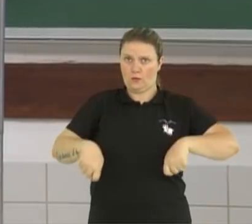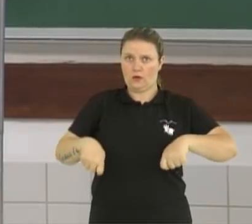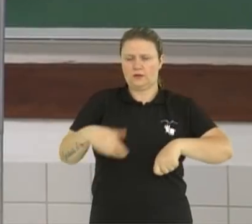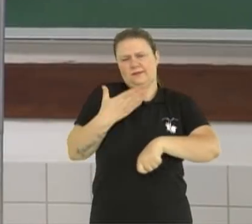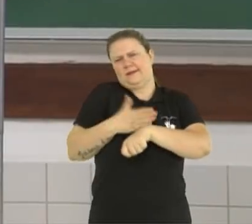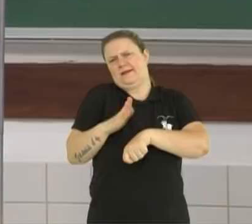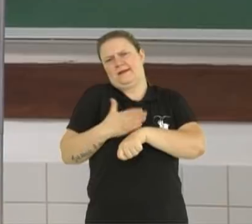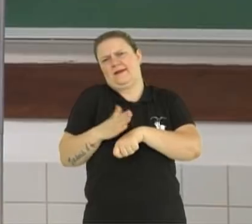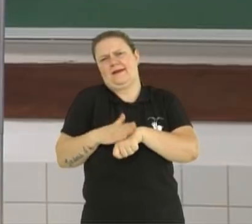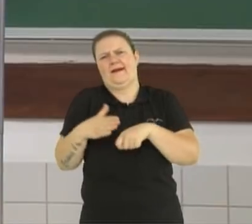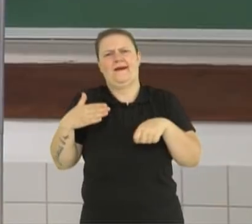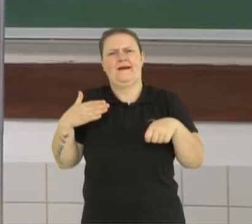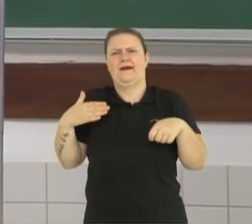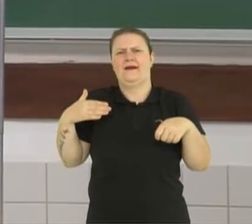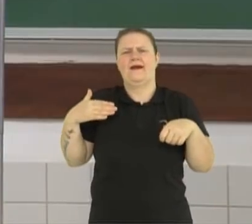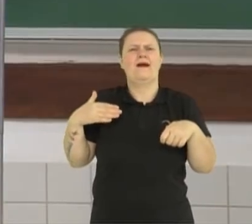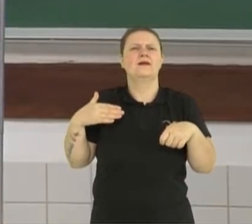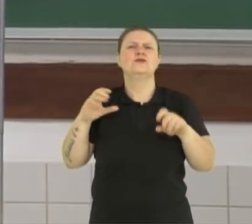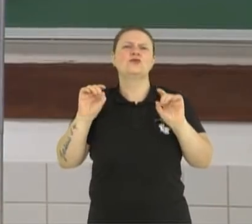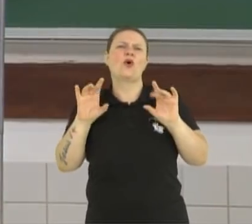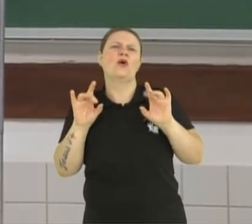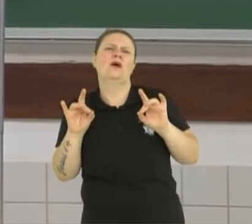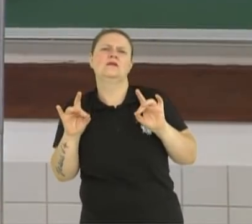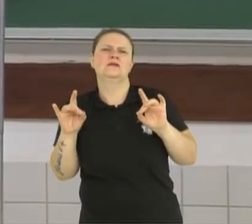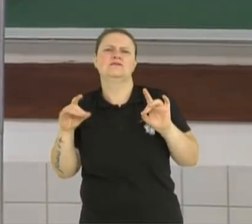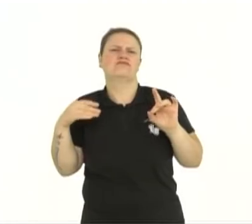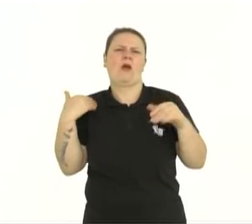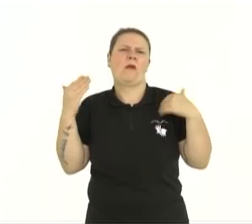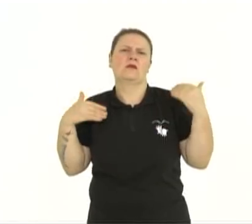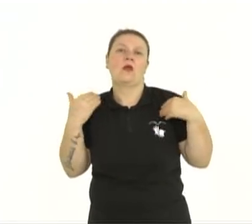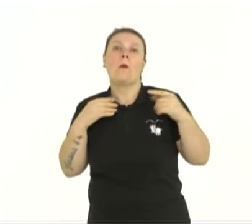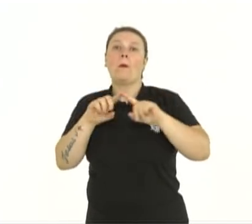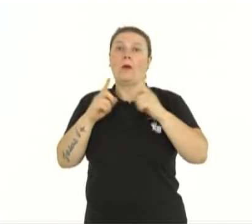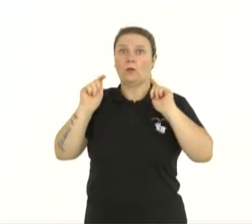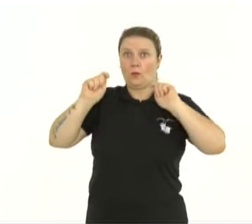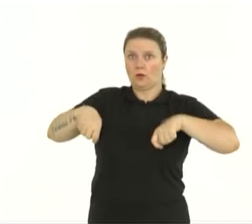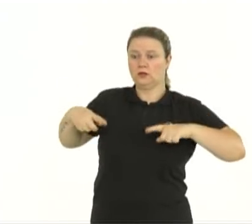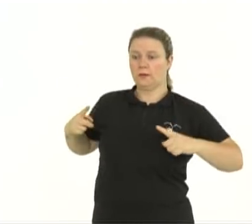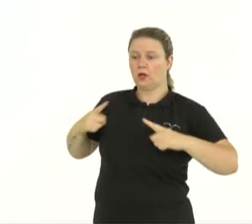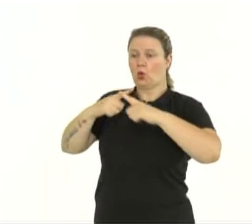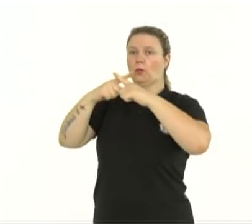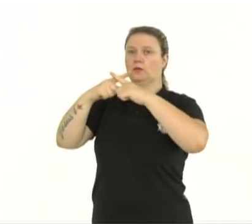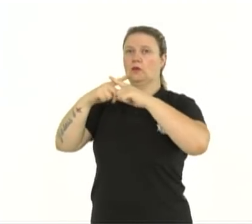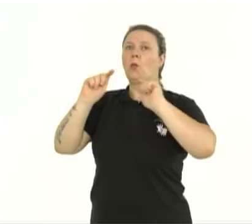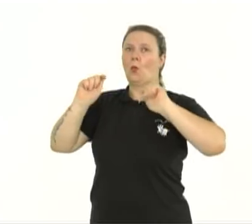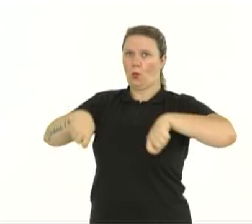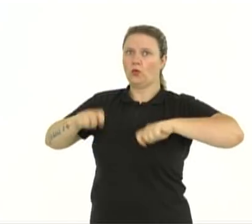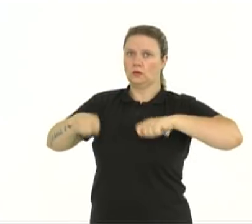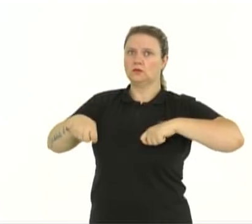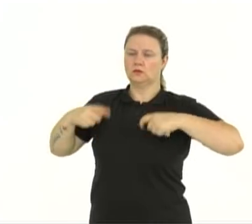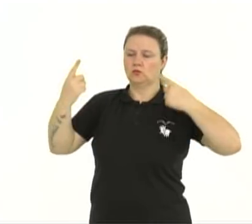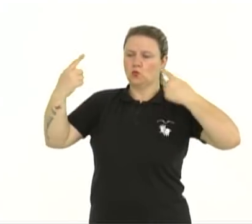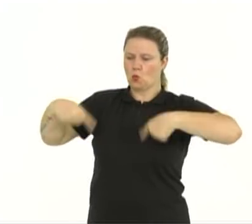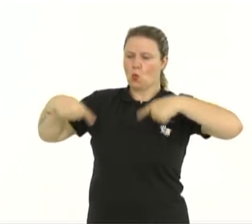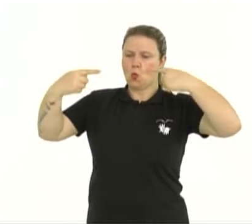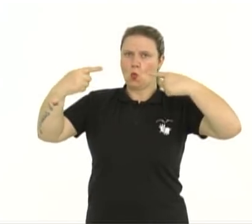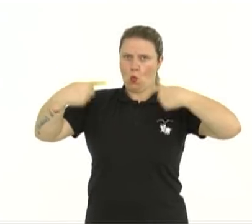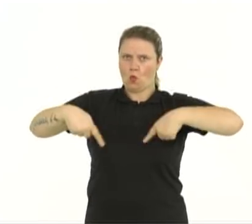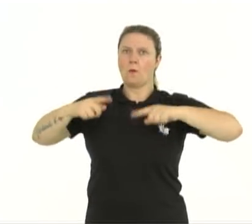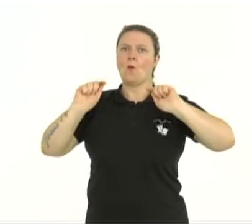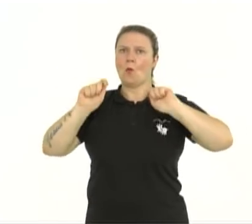você pode praticar ele das duas formas. O paraglider, ele pode ser, o que acontece? Geralmente as pessoas vão